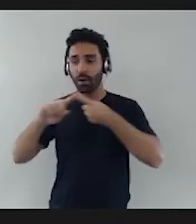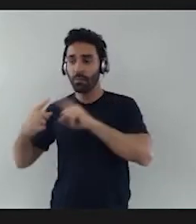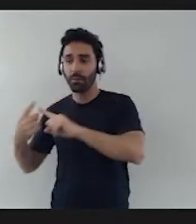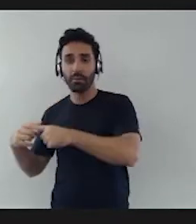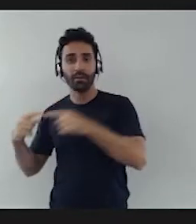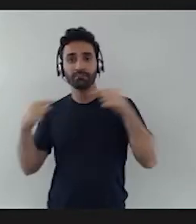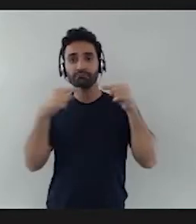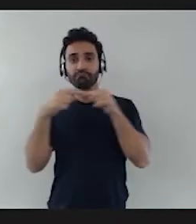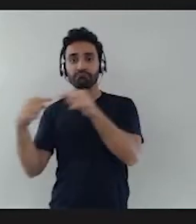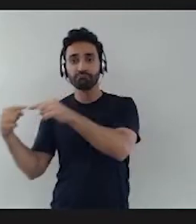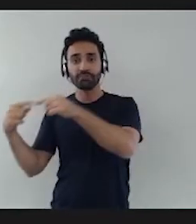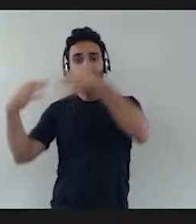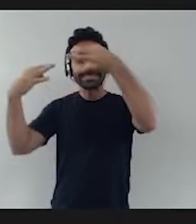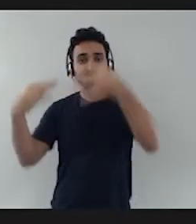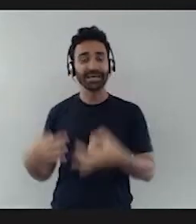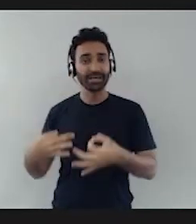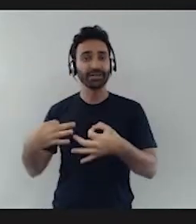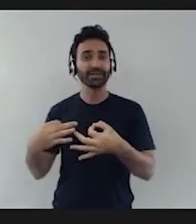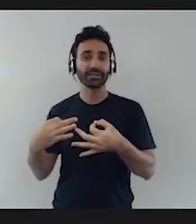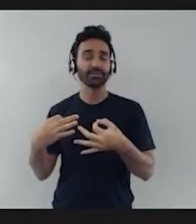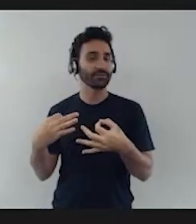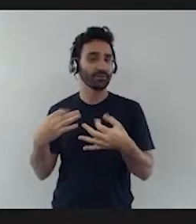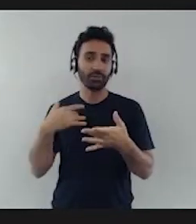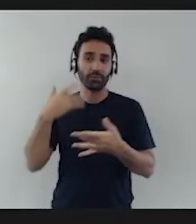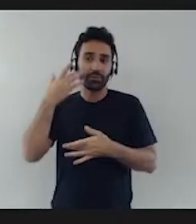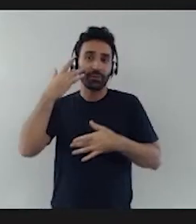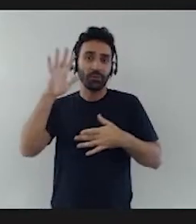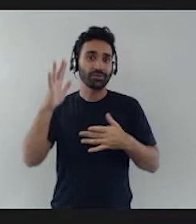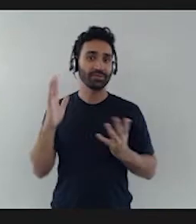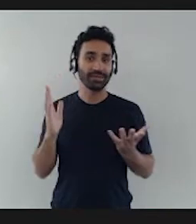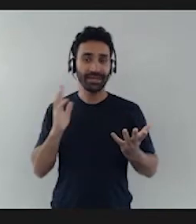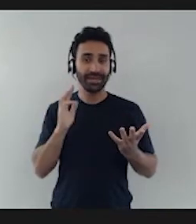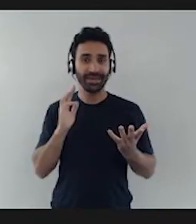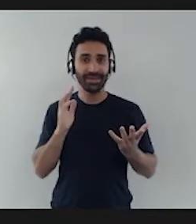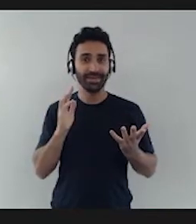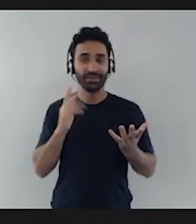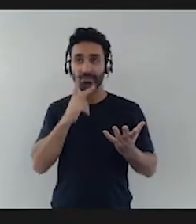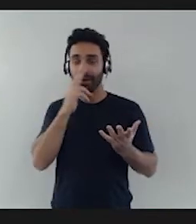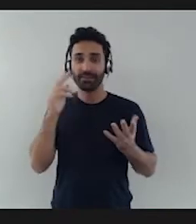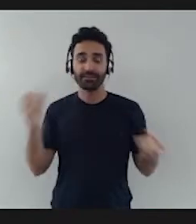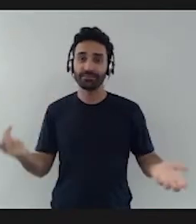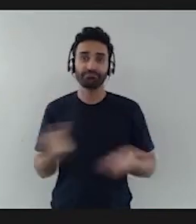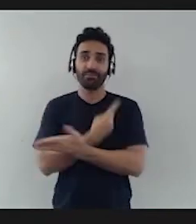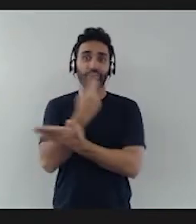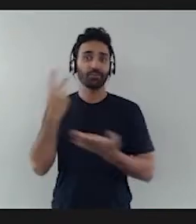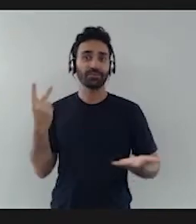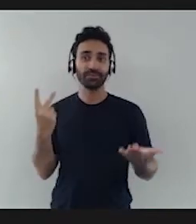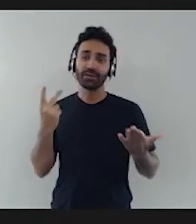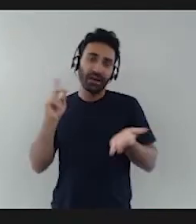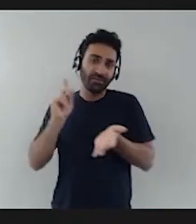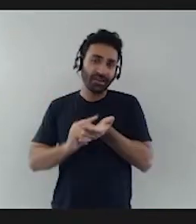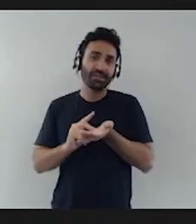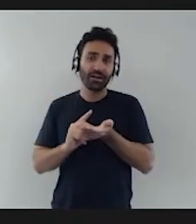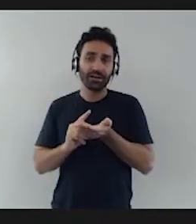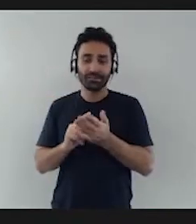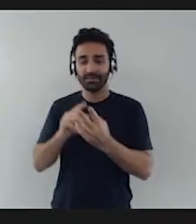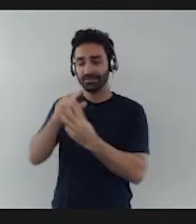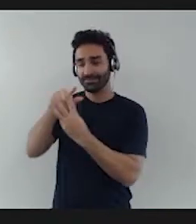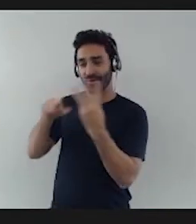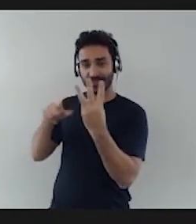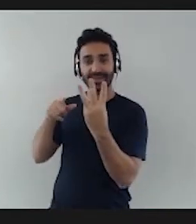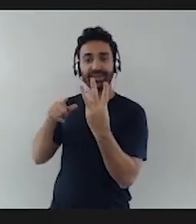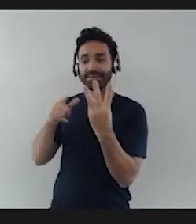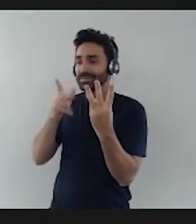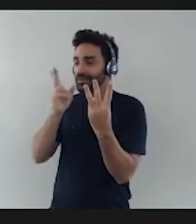desenhada, inconsciente ou não, talvez seja um sentimento comum a todos nós que nos